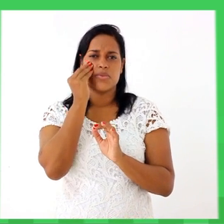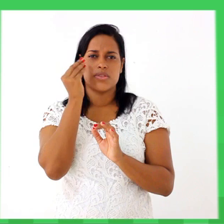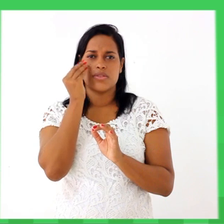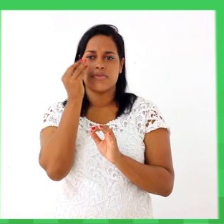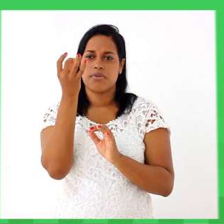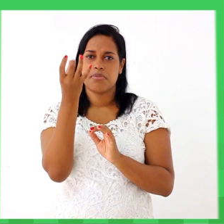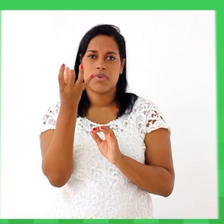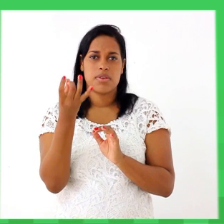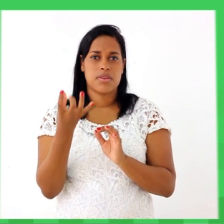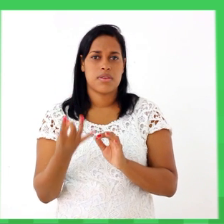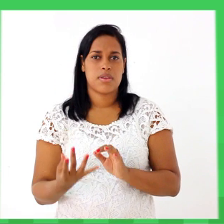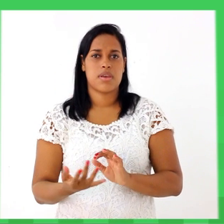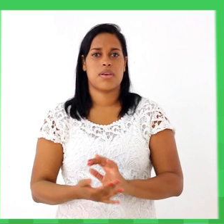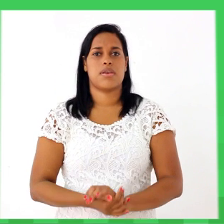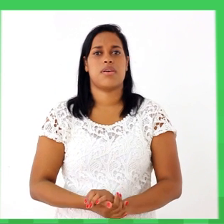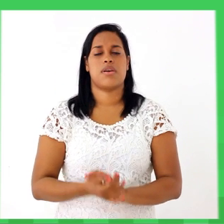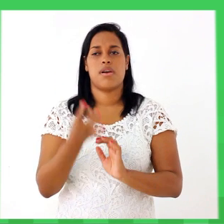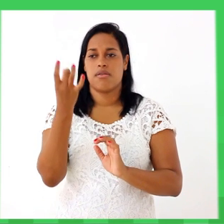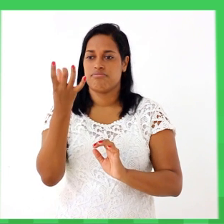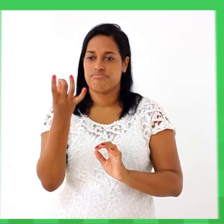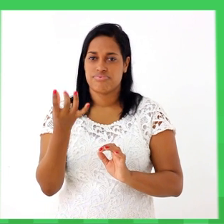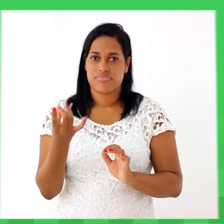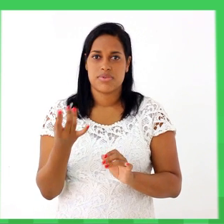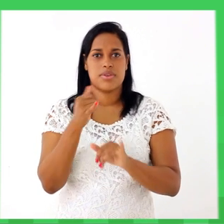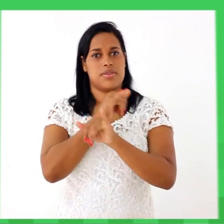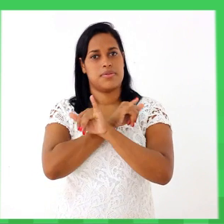que são cada dado